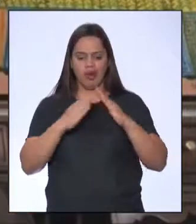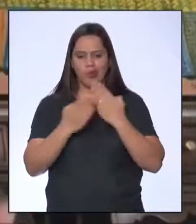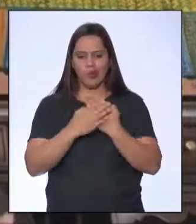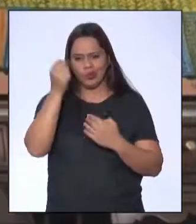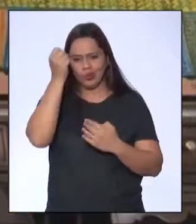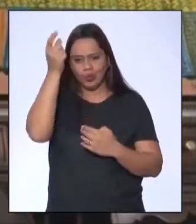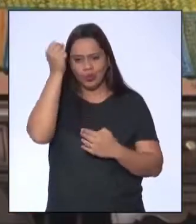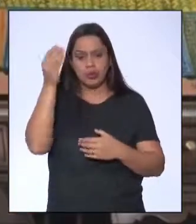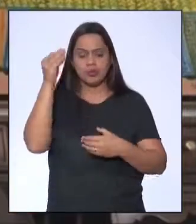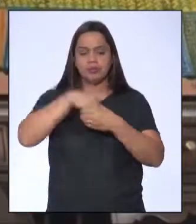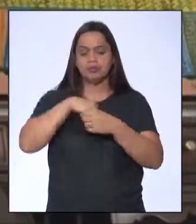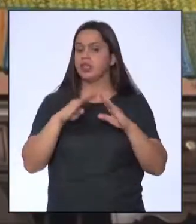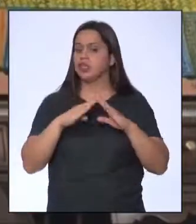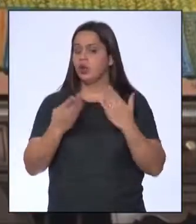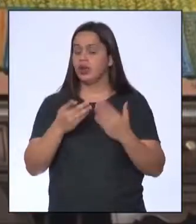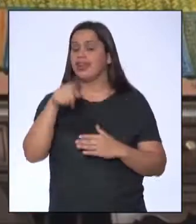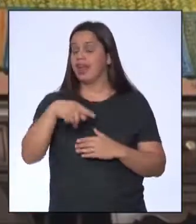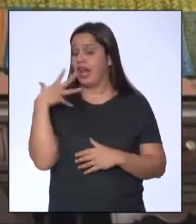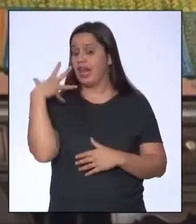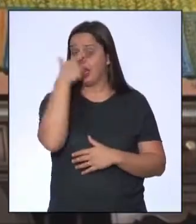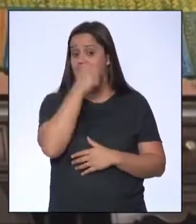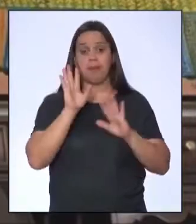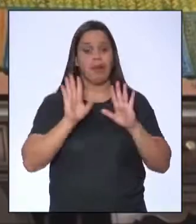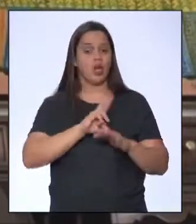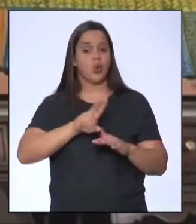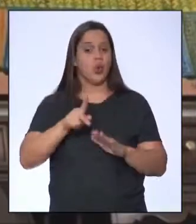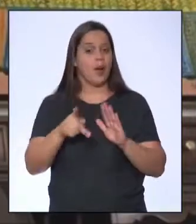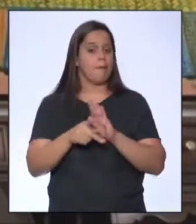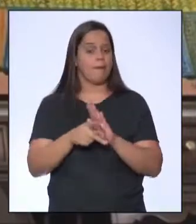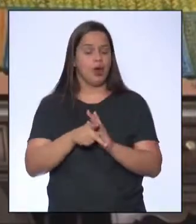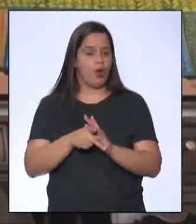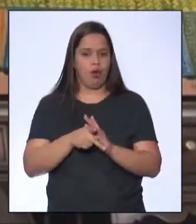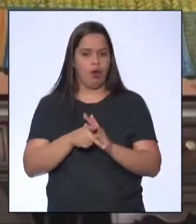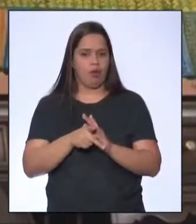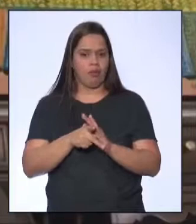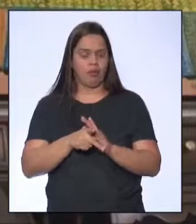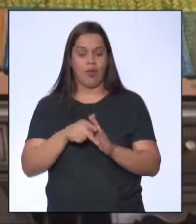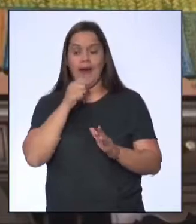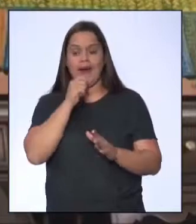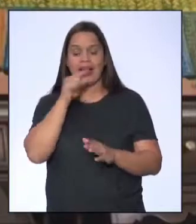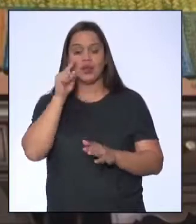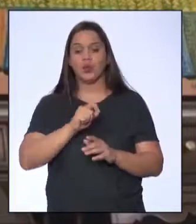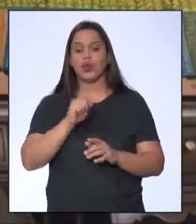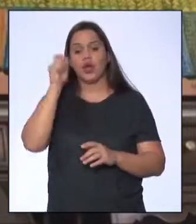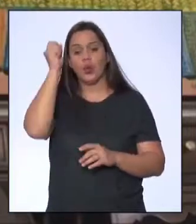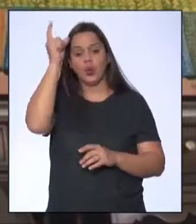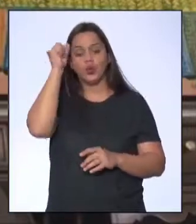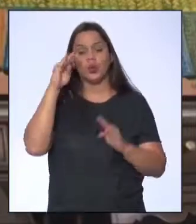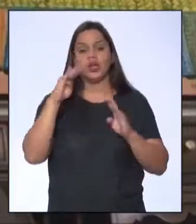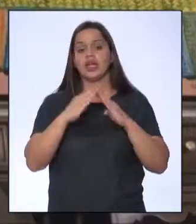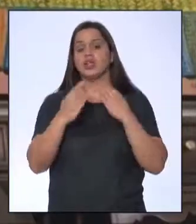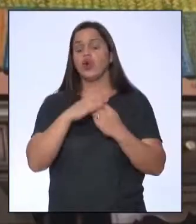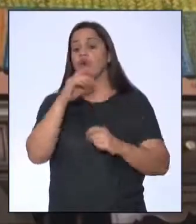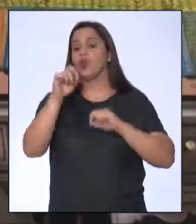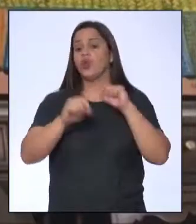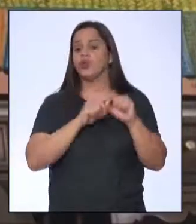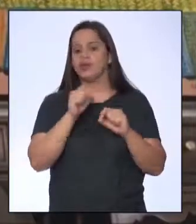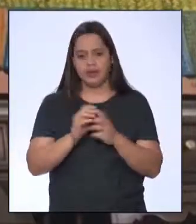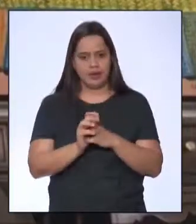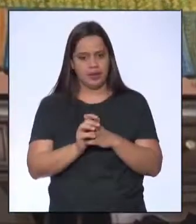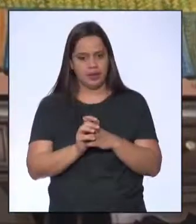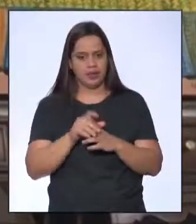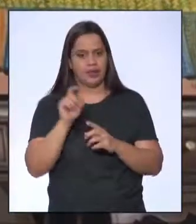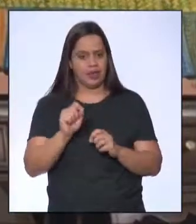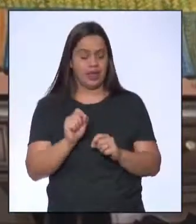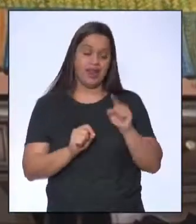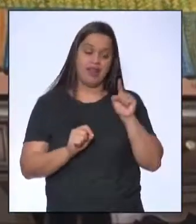que é muito linda, mas não é parte da cultura da escola ainda a gente saber que o Joãozinho